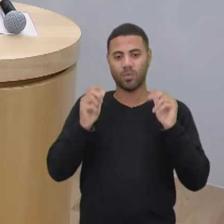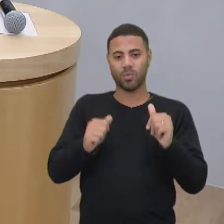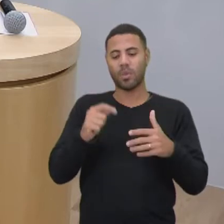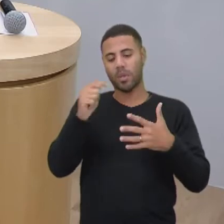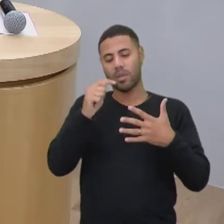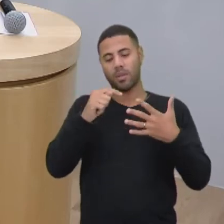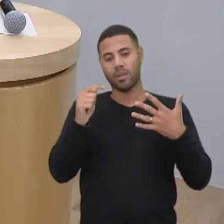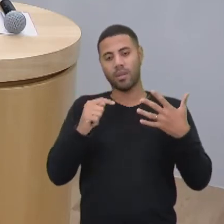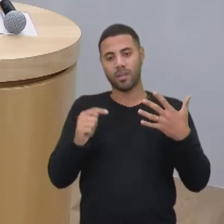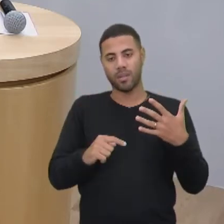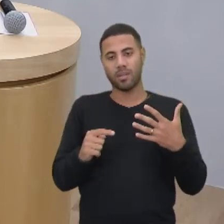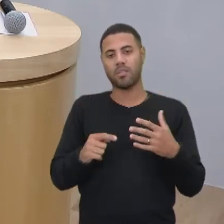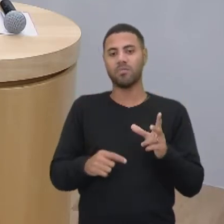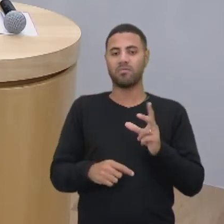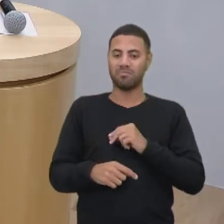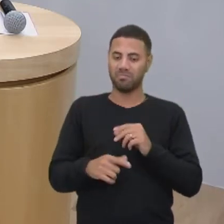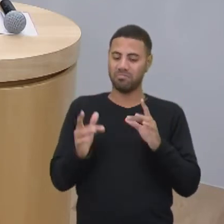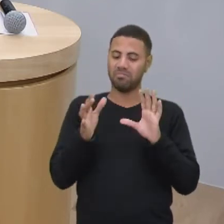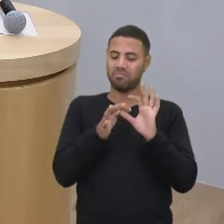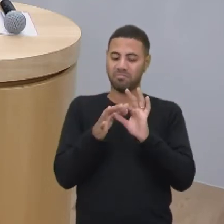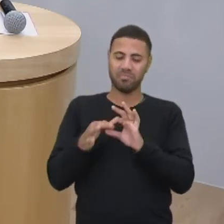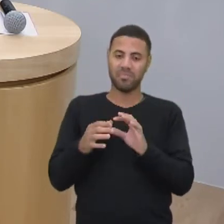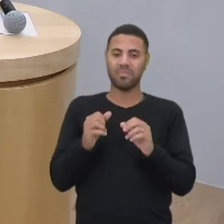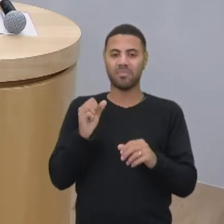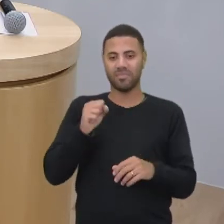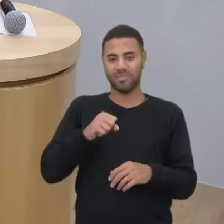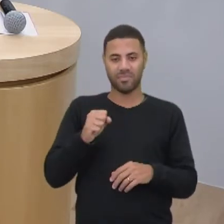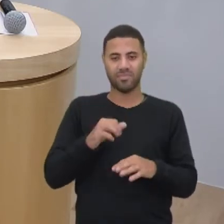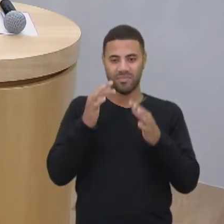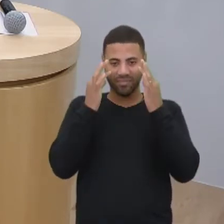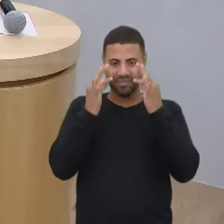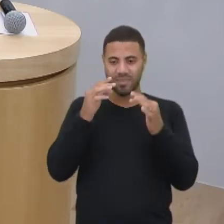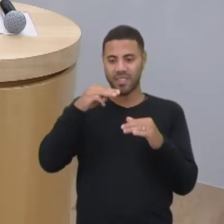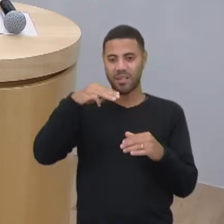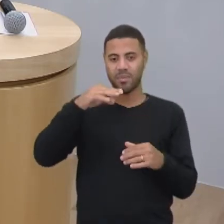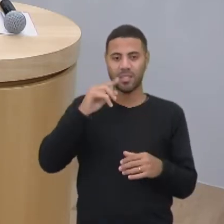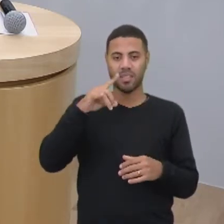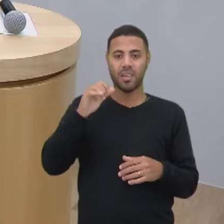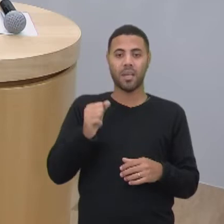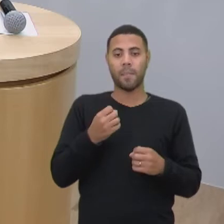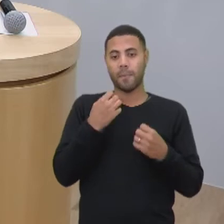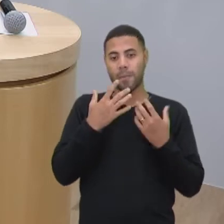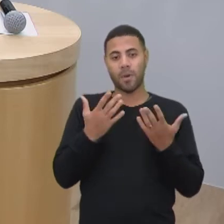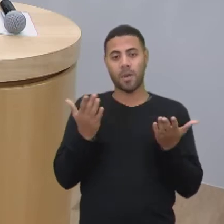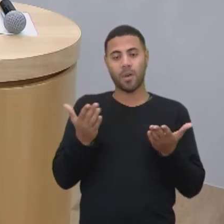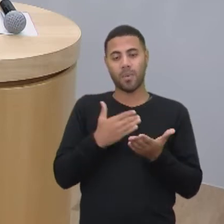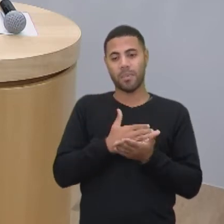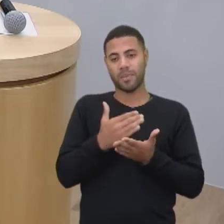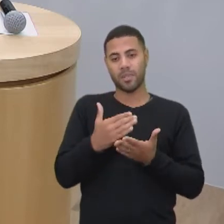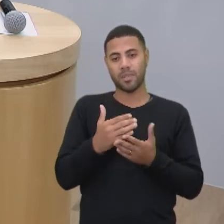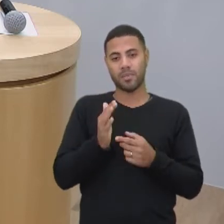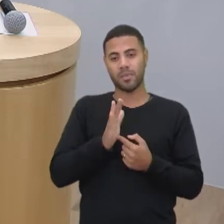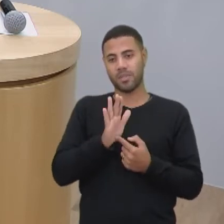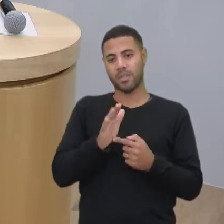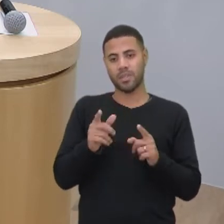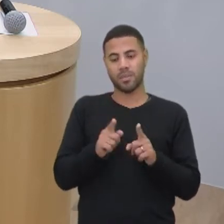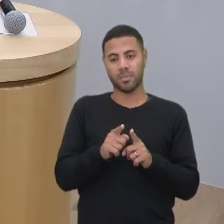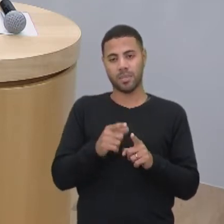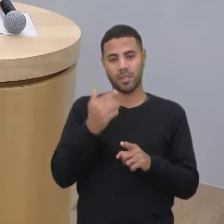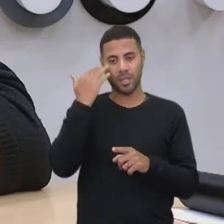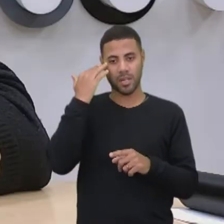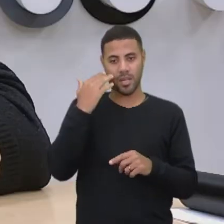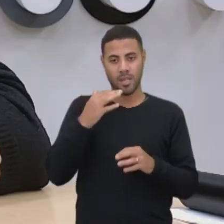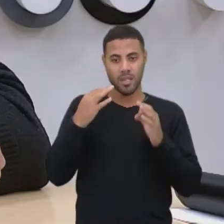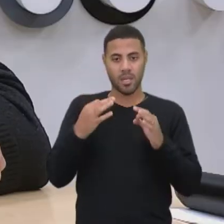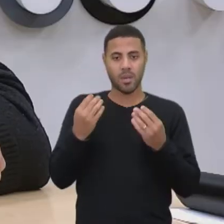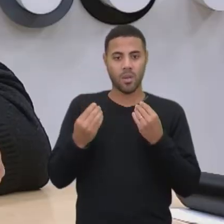acompanho. Ilana é conectada, totalmente conectada. Se liga na mídia. Se liga na mídia. É. Gente, então para começar, ó, eu trouxe o seguinte, para a gente entender um pouquinho o